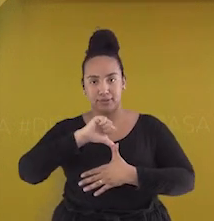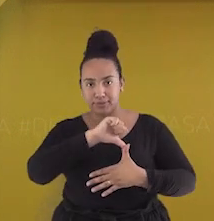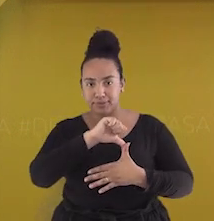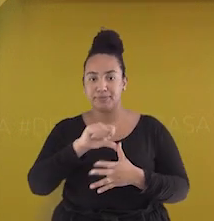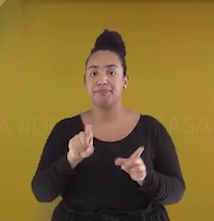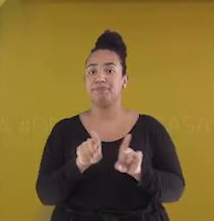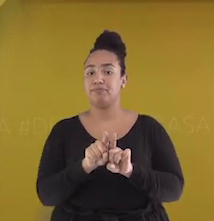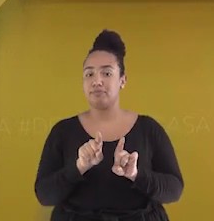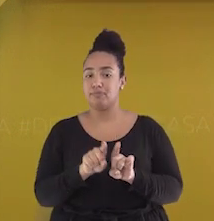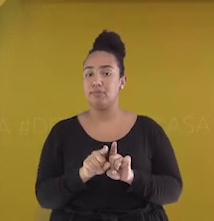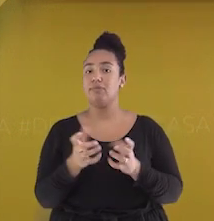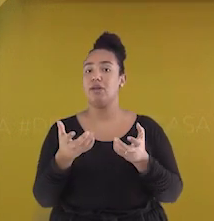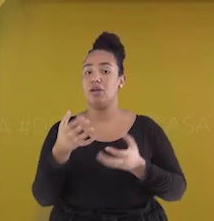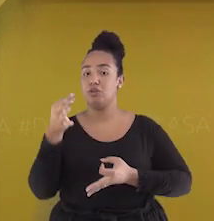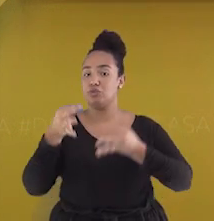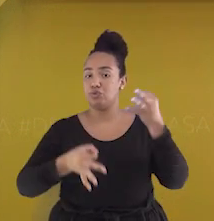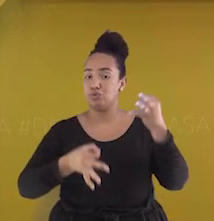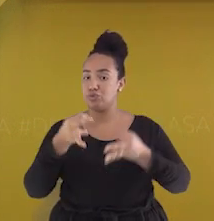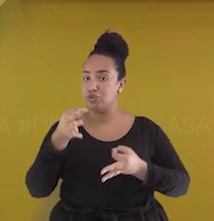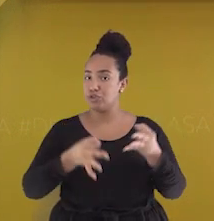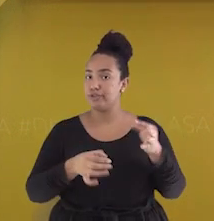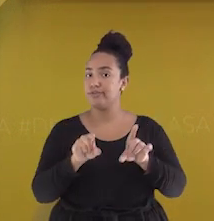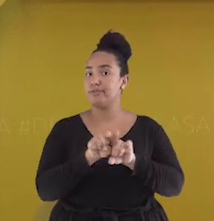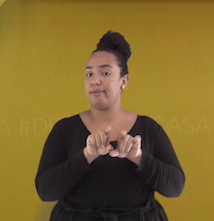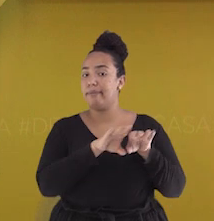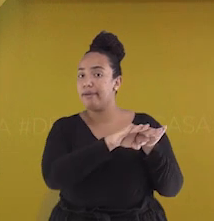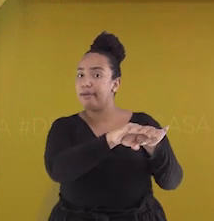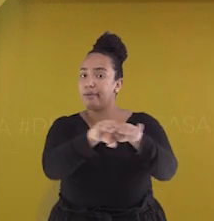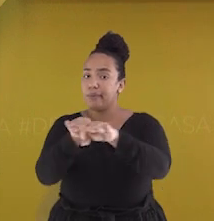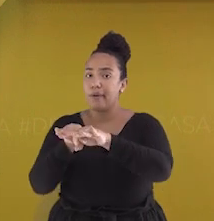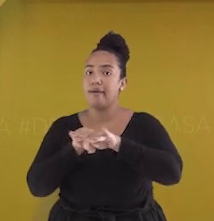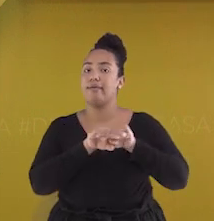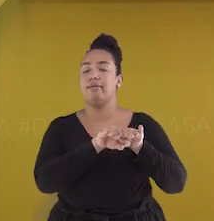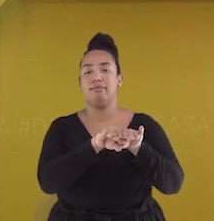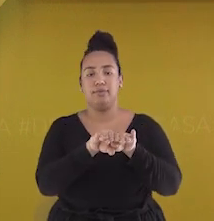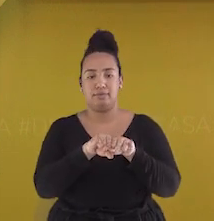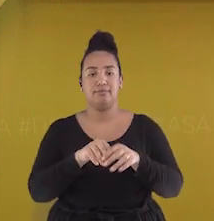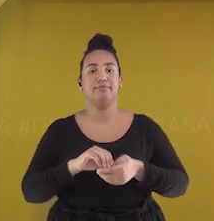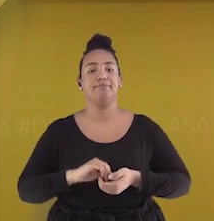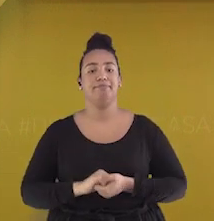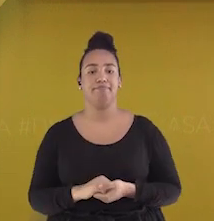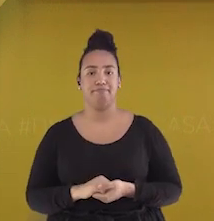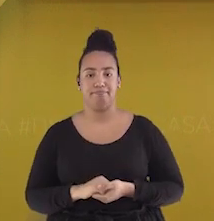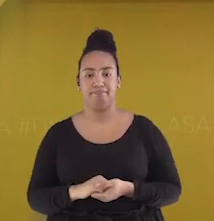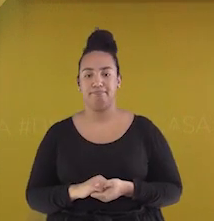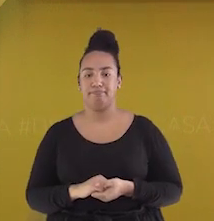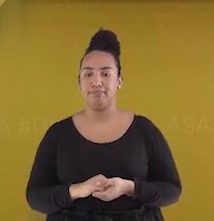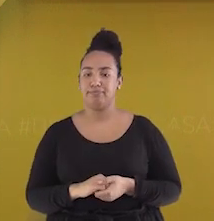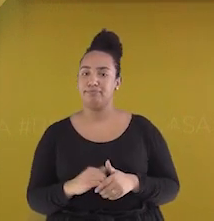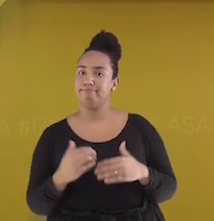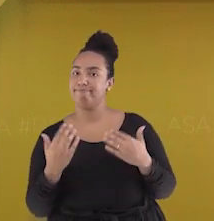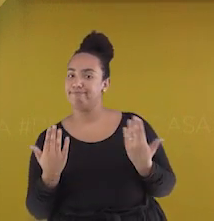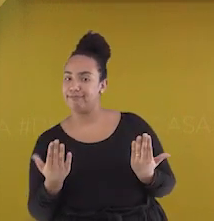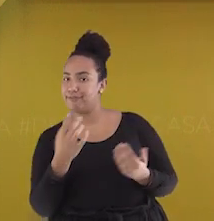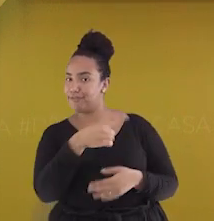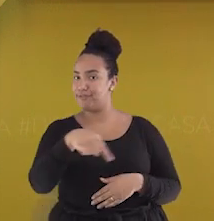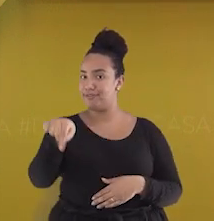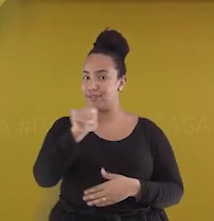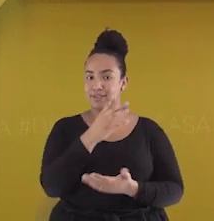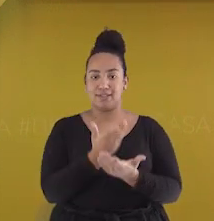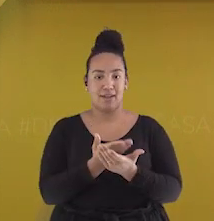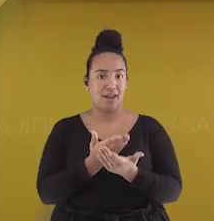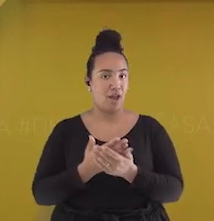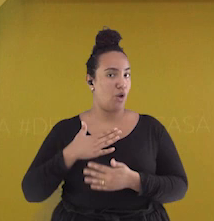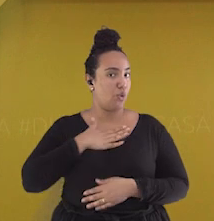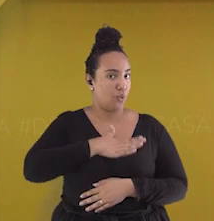social e o desenvolvimento igualitário aos cidadãos. Mas e aí, você está gostando da aula?